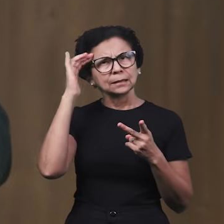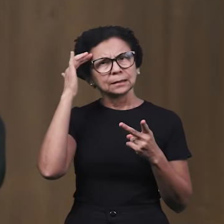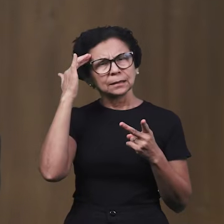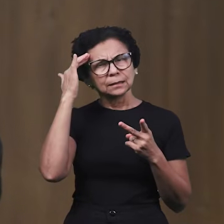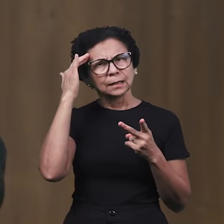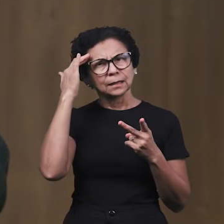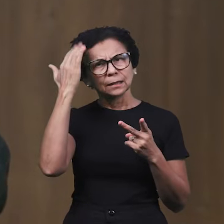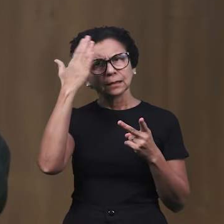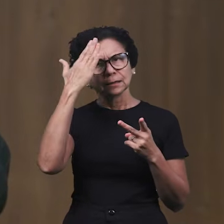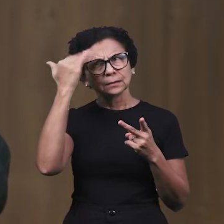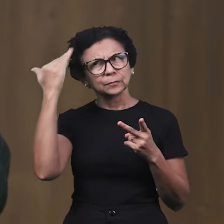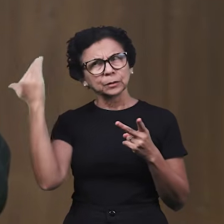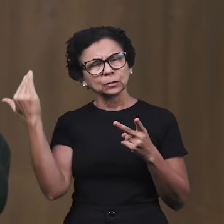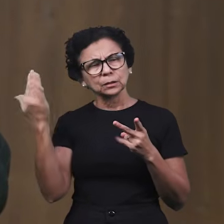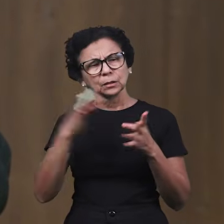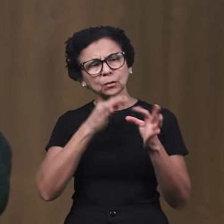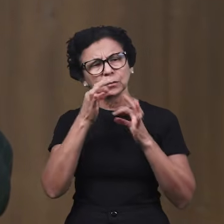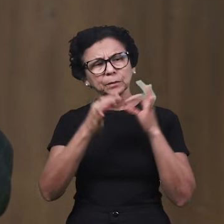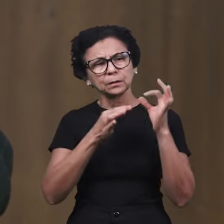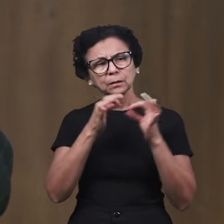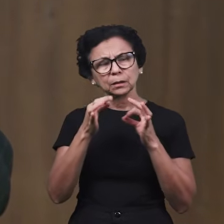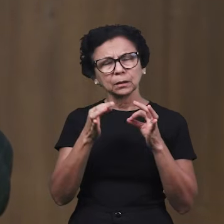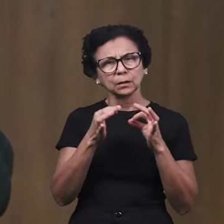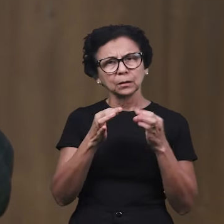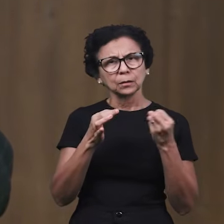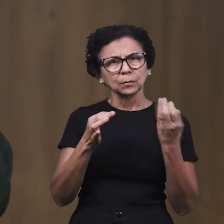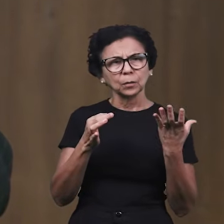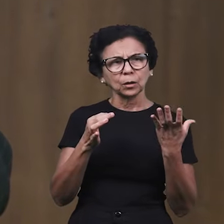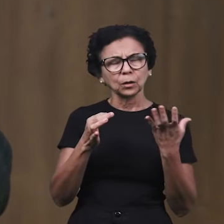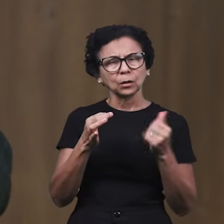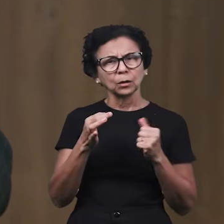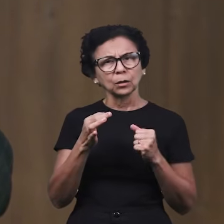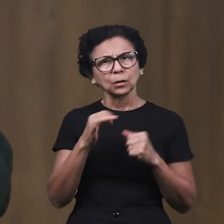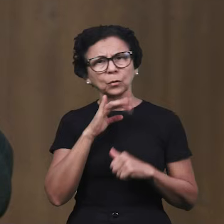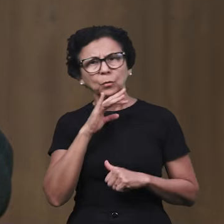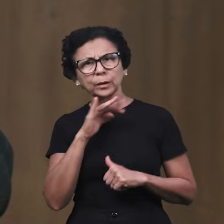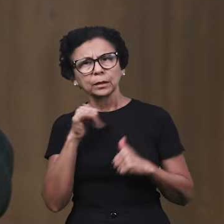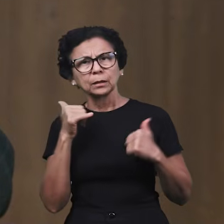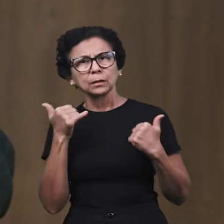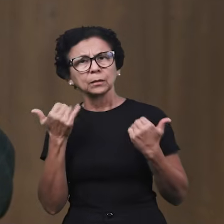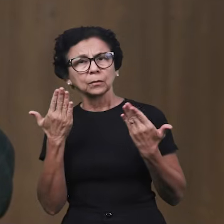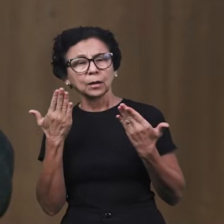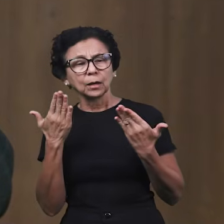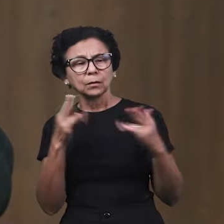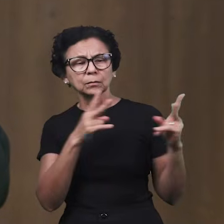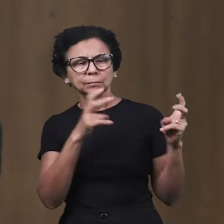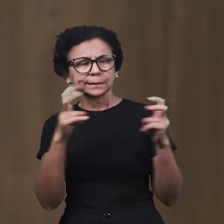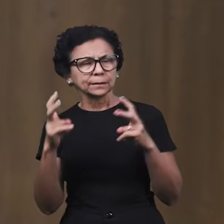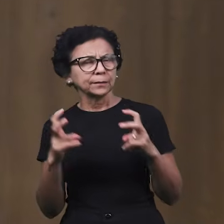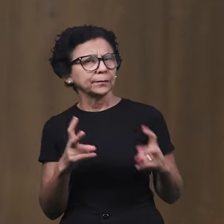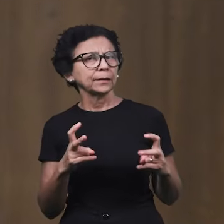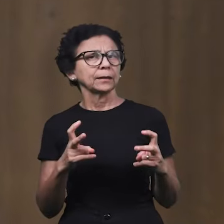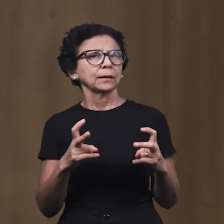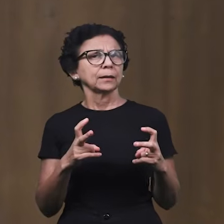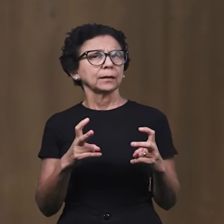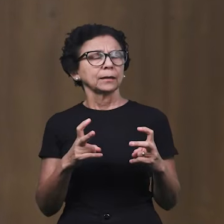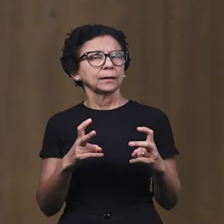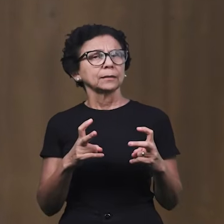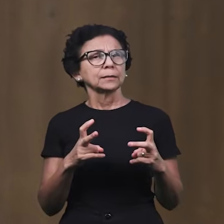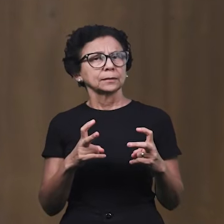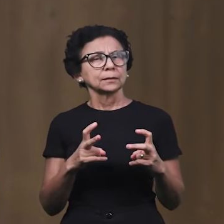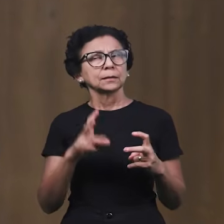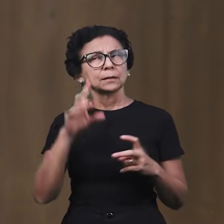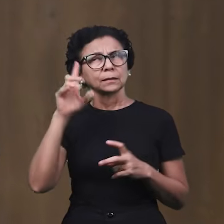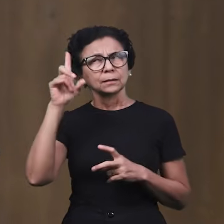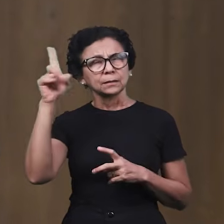discernir opiniões. Aplique tudo isso na sua vida, em cada momento, em cada necessidade, em cada decisão.